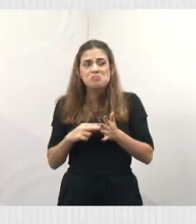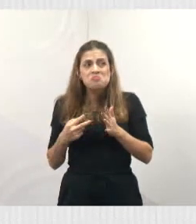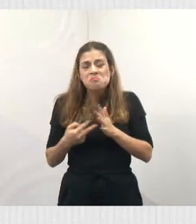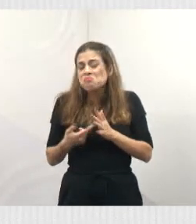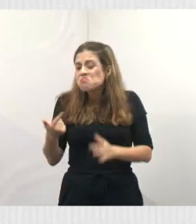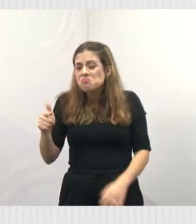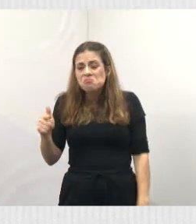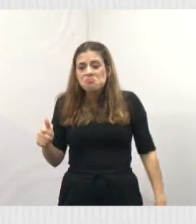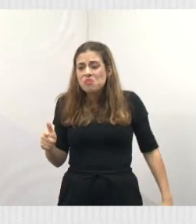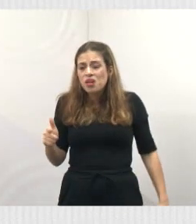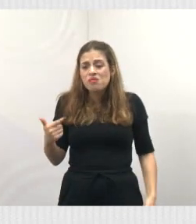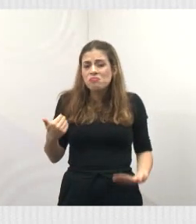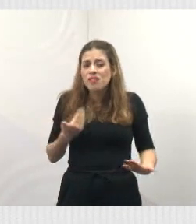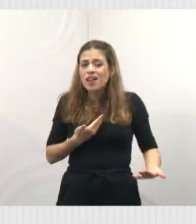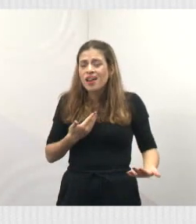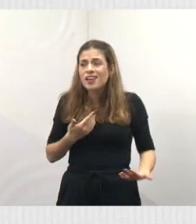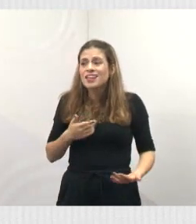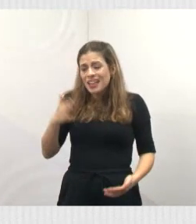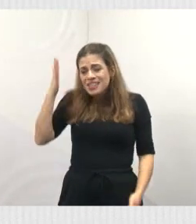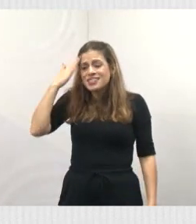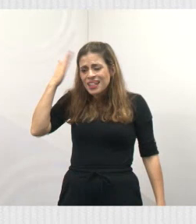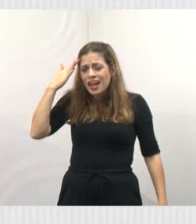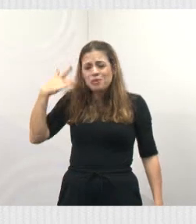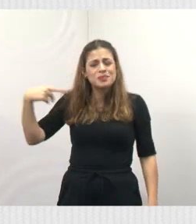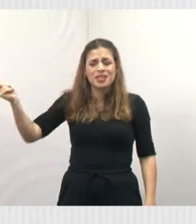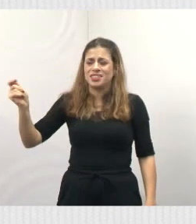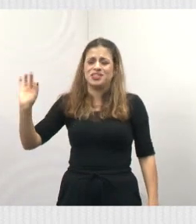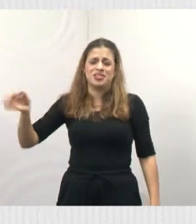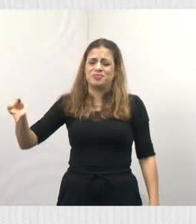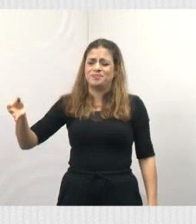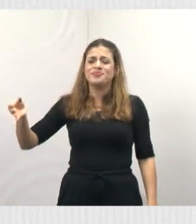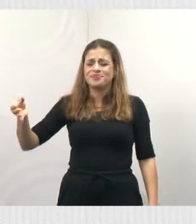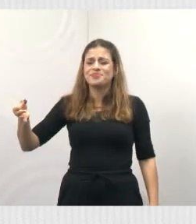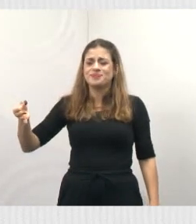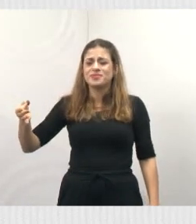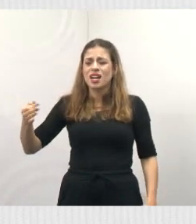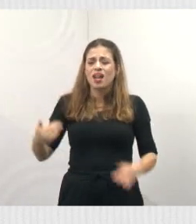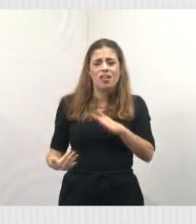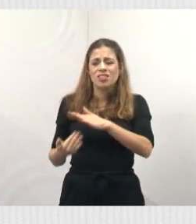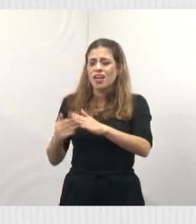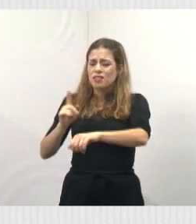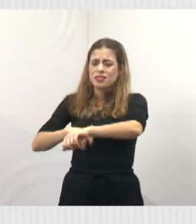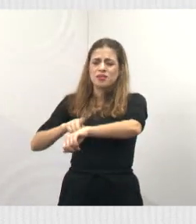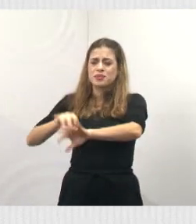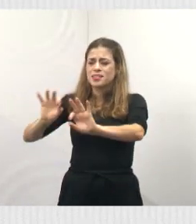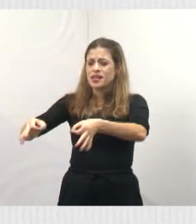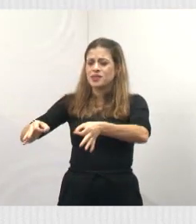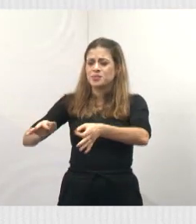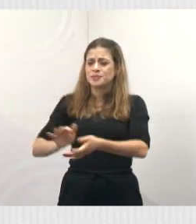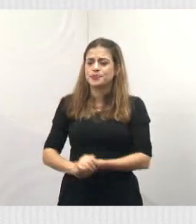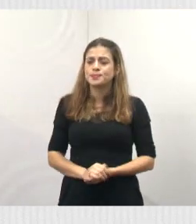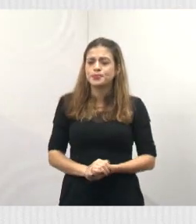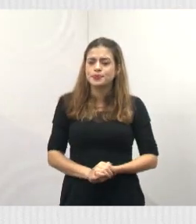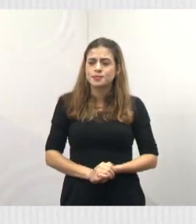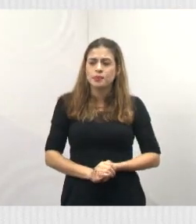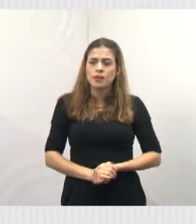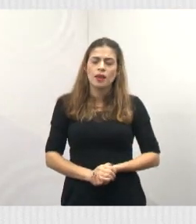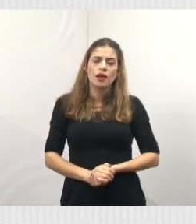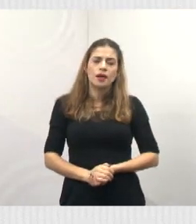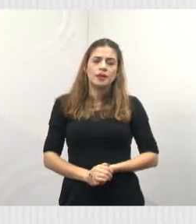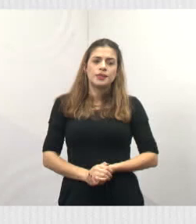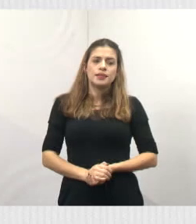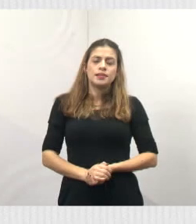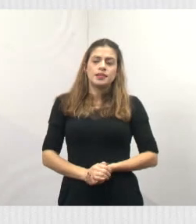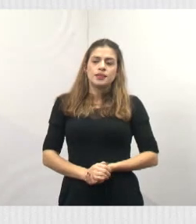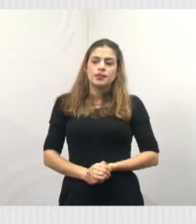nenhuma expectativa de continuidade. Ela sabe que está ocupando uma função que pode ser demitida a qualquer momento e sabe que ao final do mandato ela